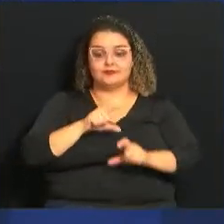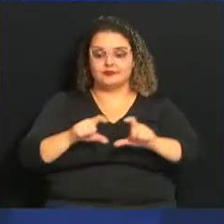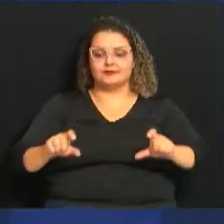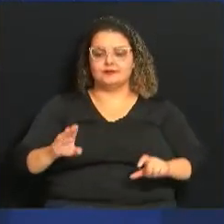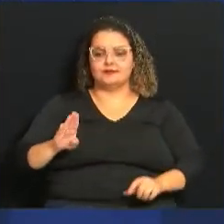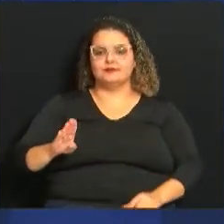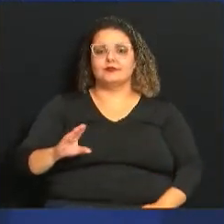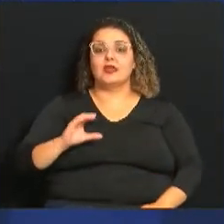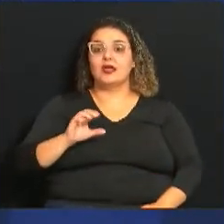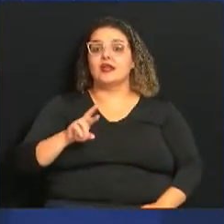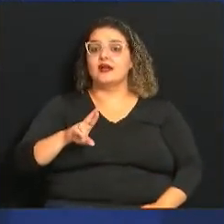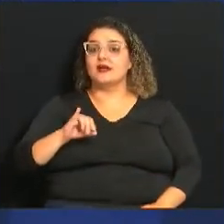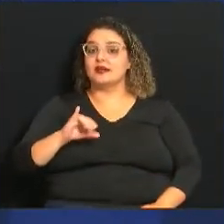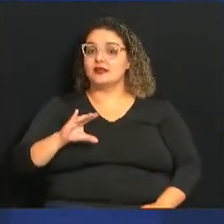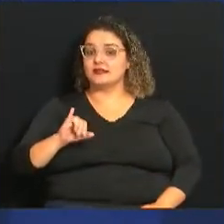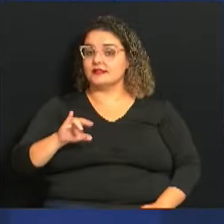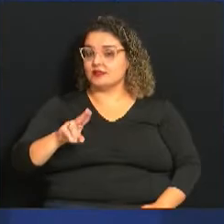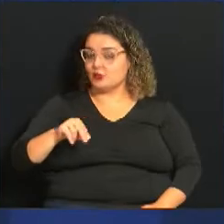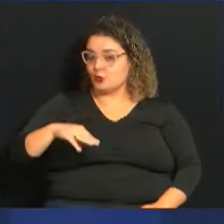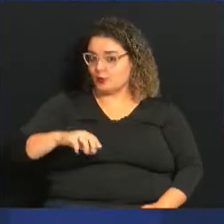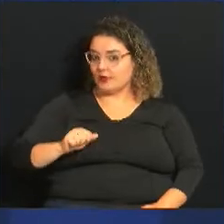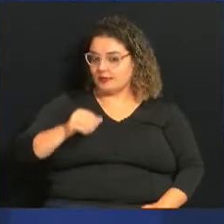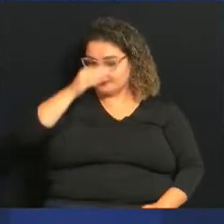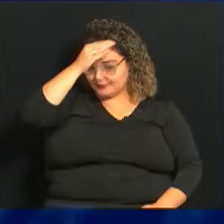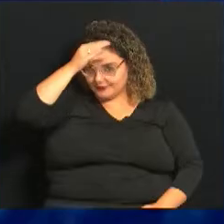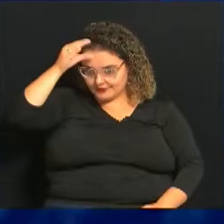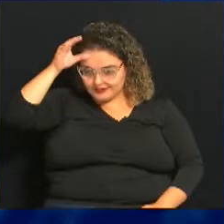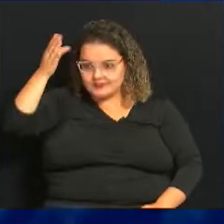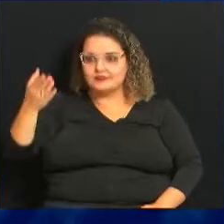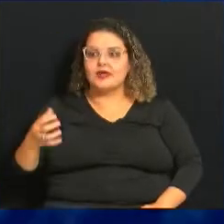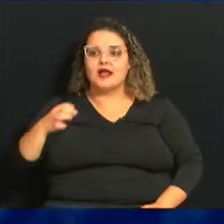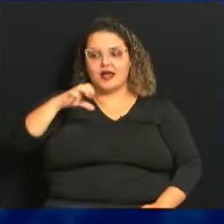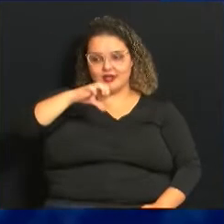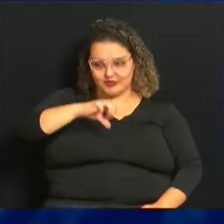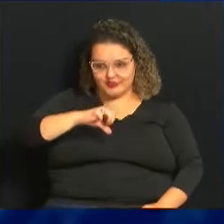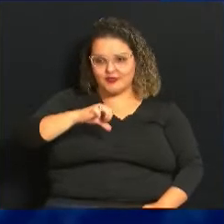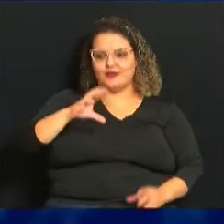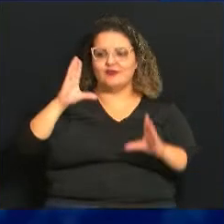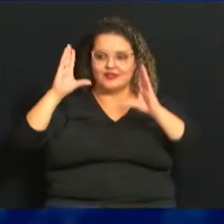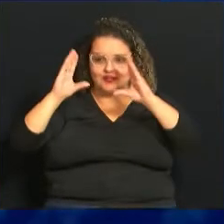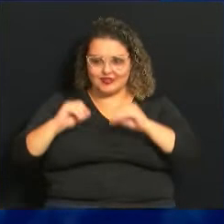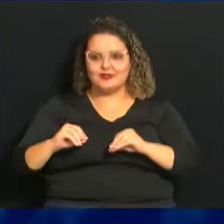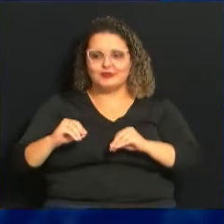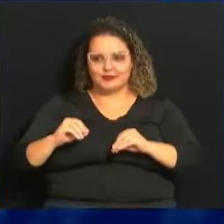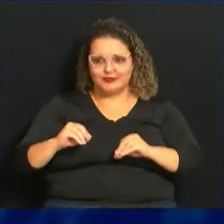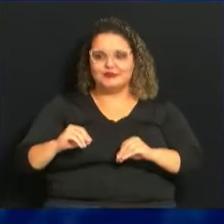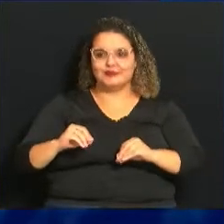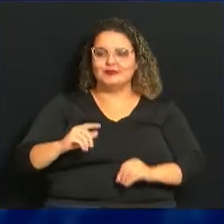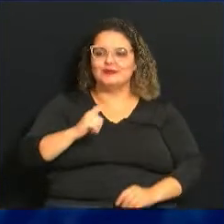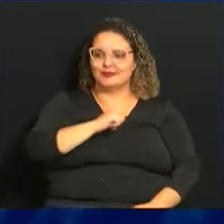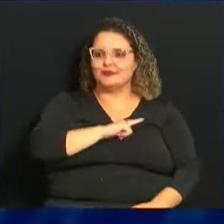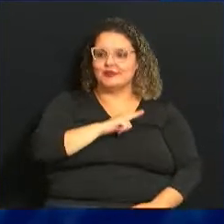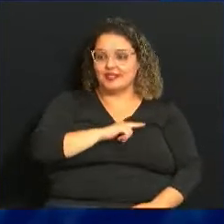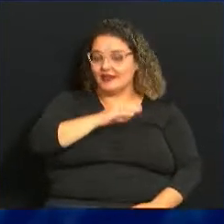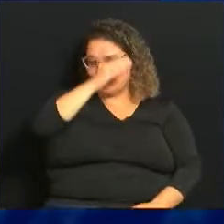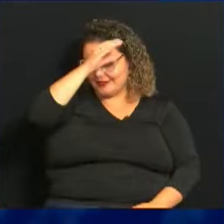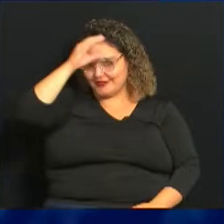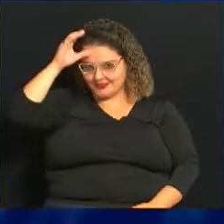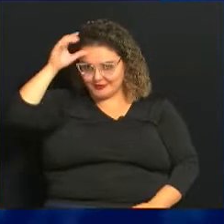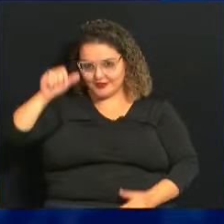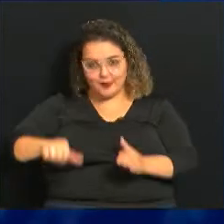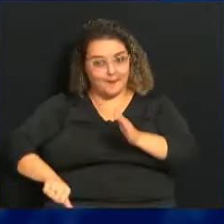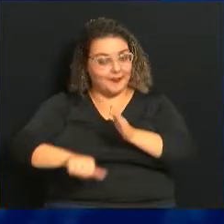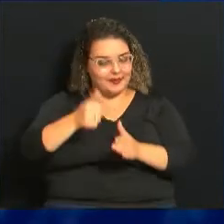Criciúma no estádio Brinco de Ouro às 9 horas da noite, em busca da primeira vitória, hein?